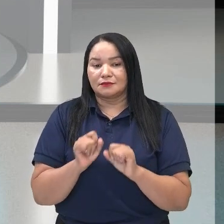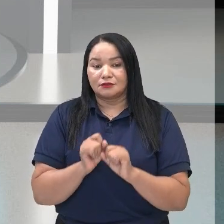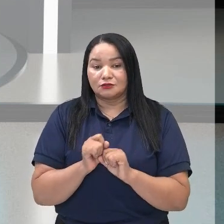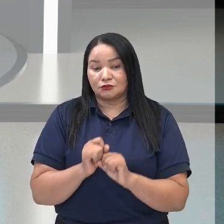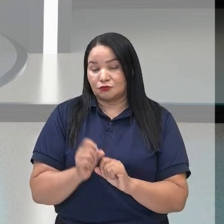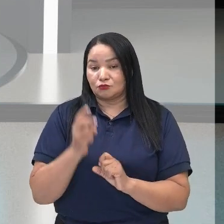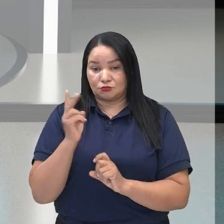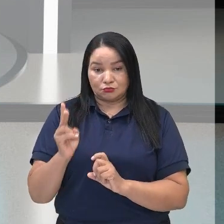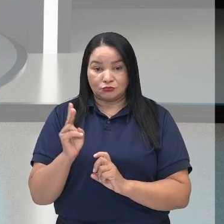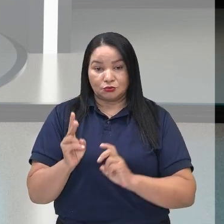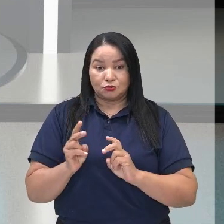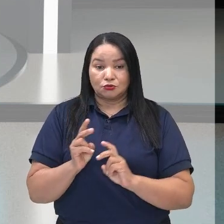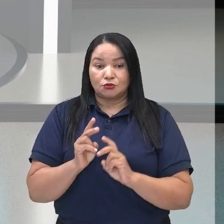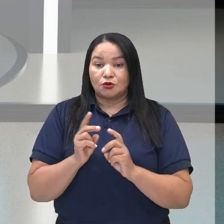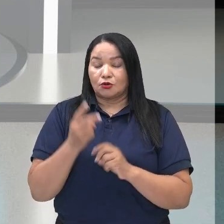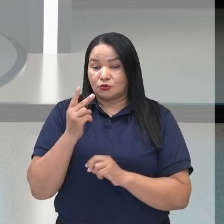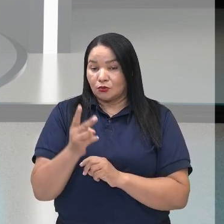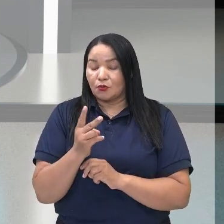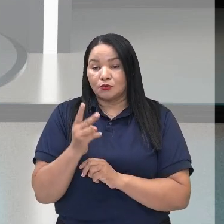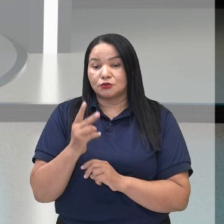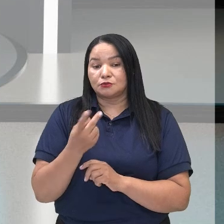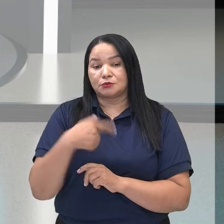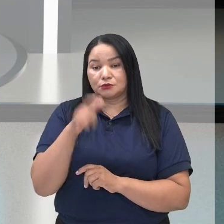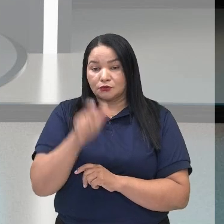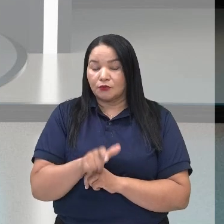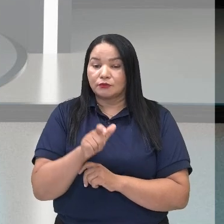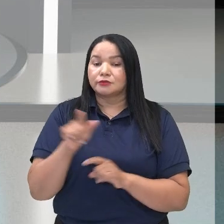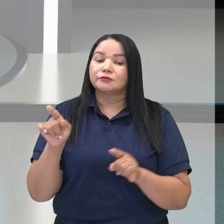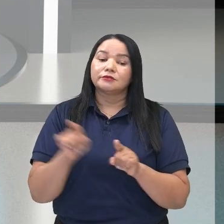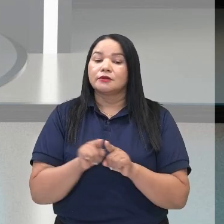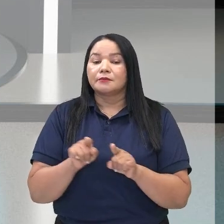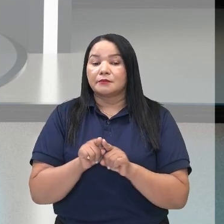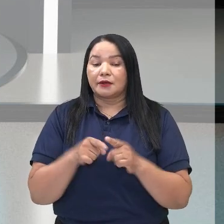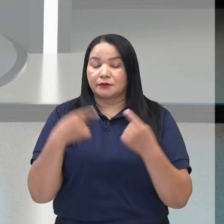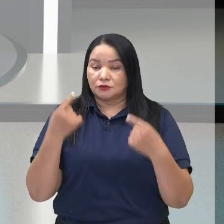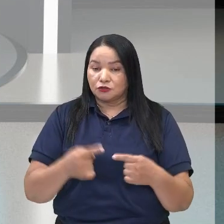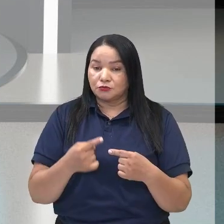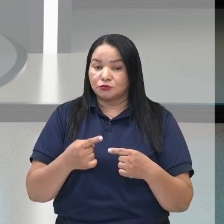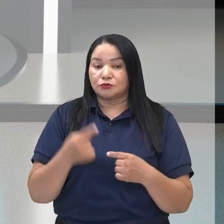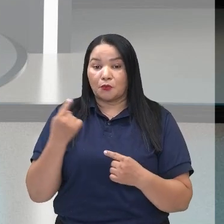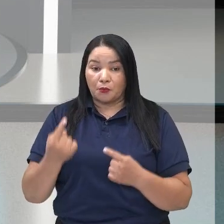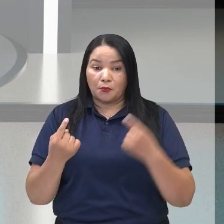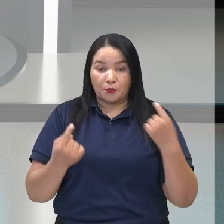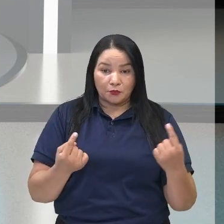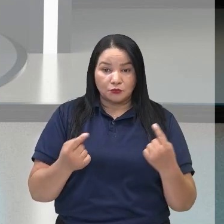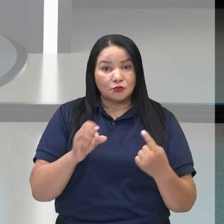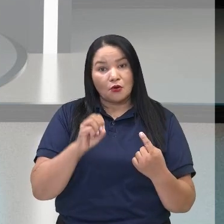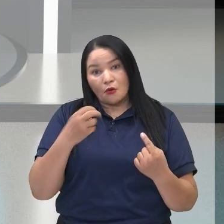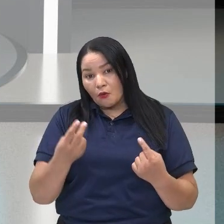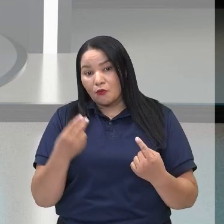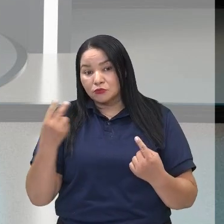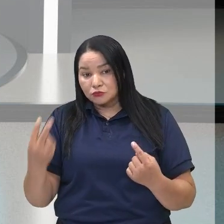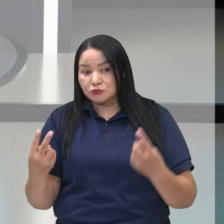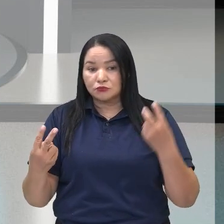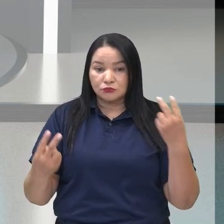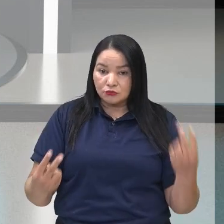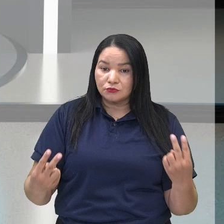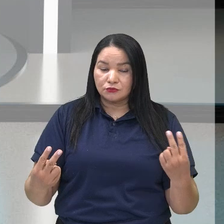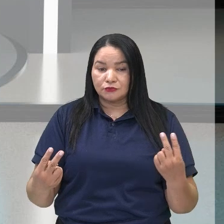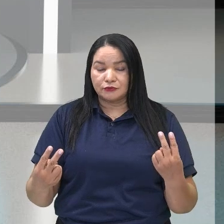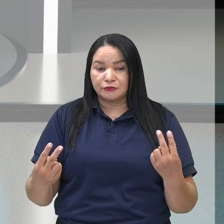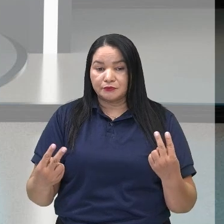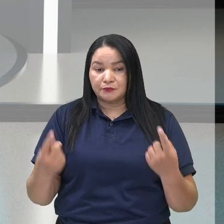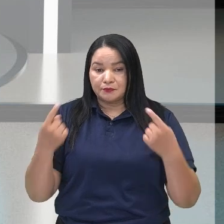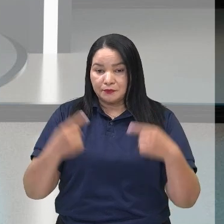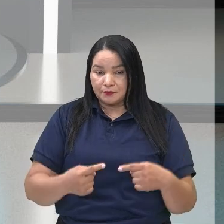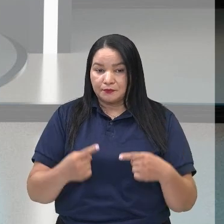2 jogadores, parecido com o tênis, né, os singles, 1 contra 1, ou em duplas, né, as 2 duplas se enfrentando.